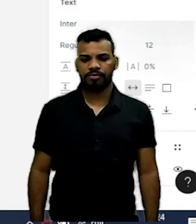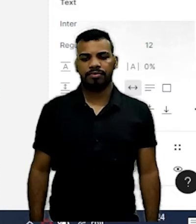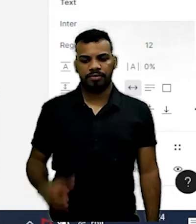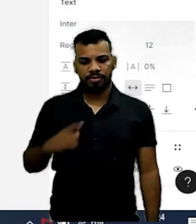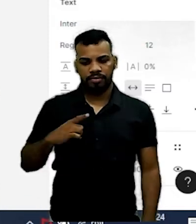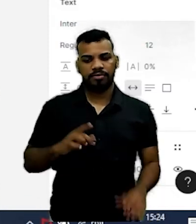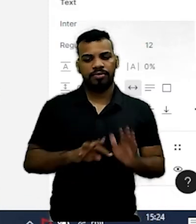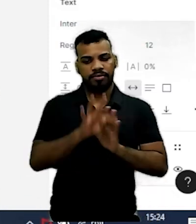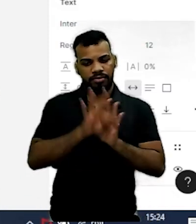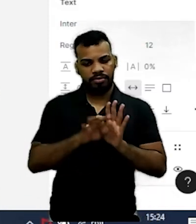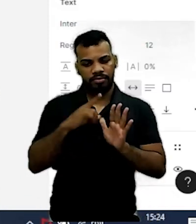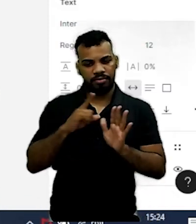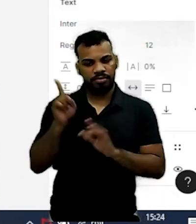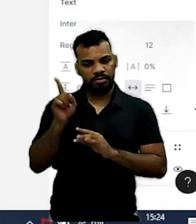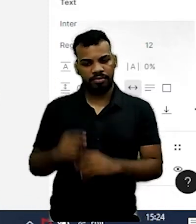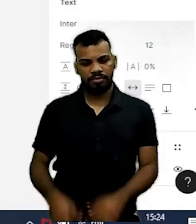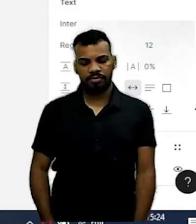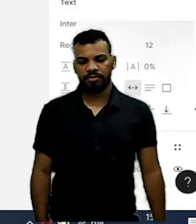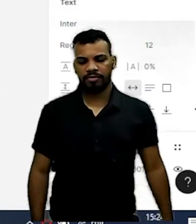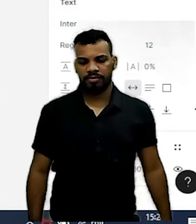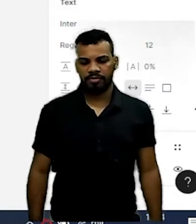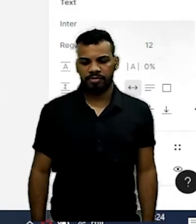essa barrinha.